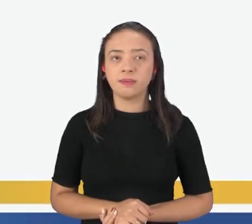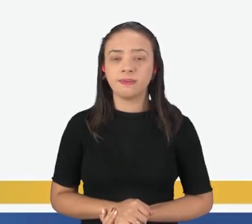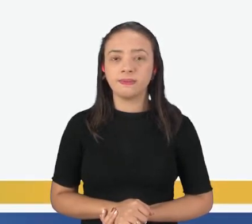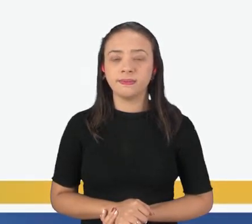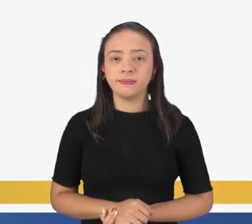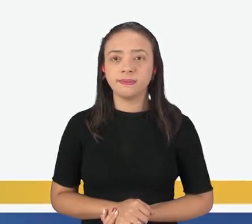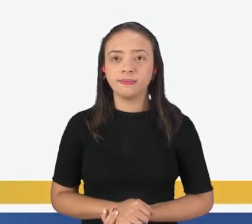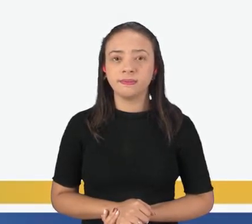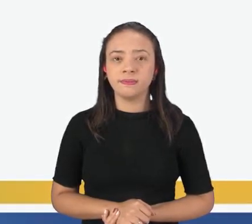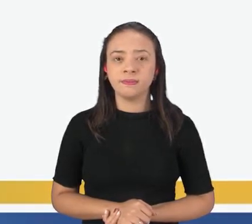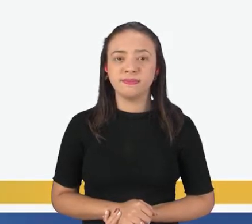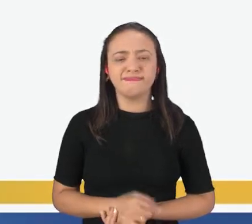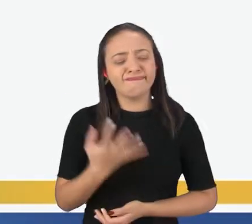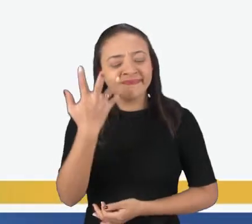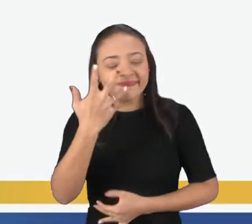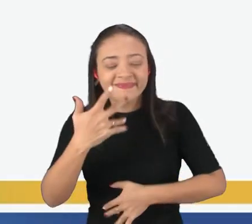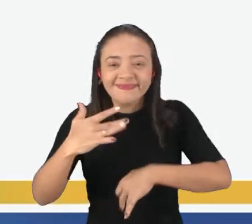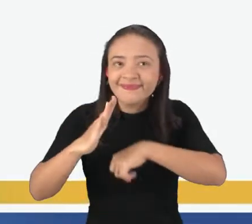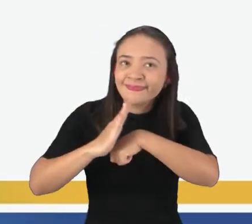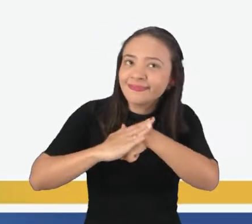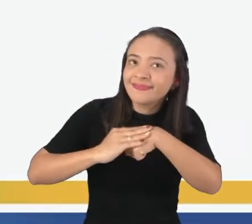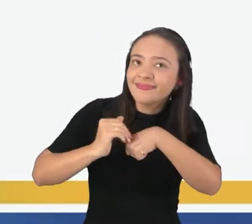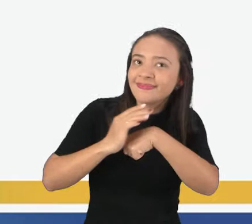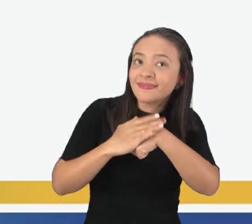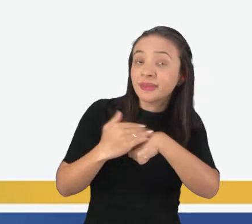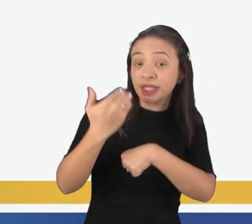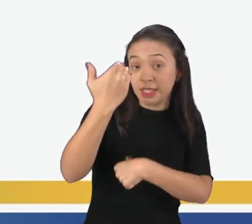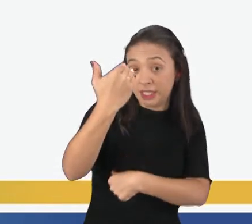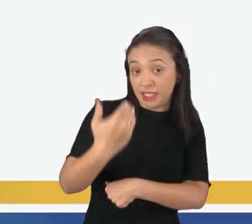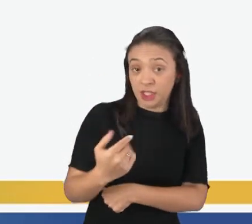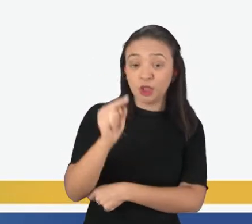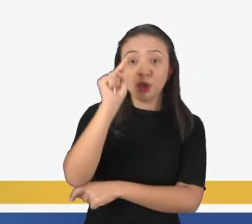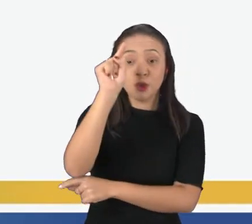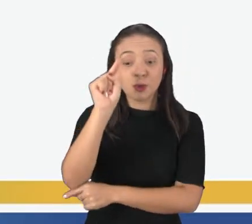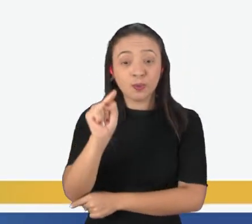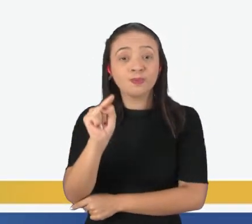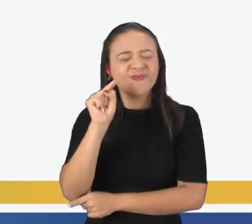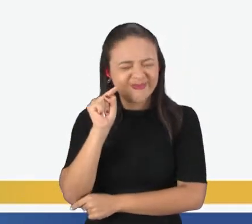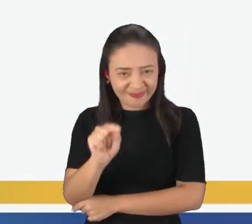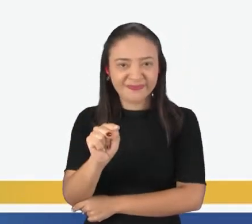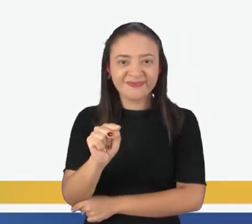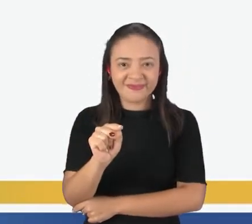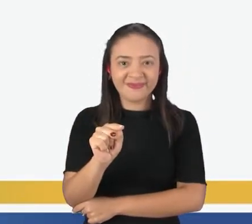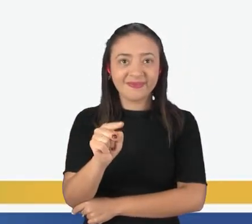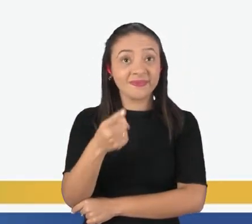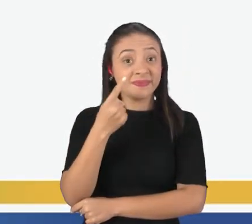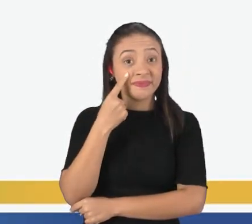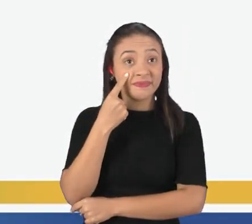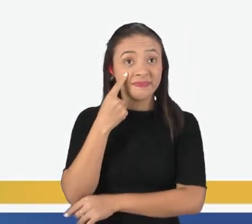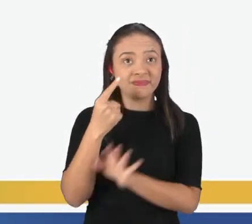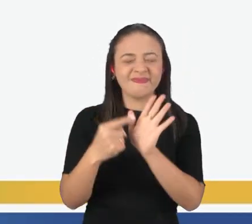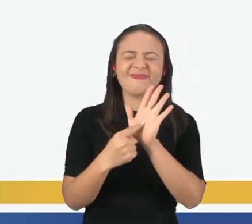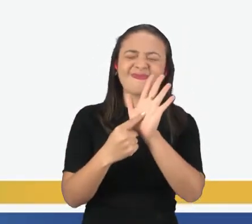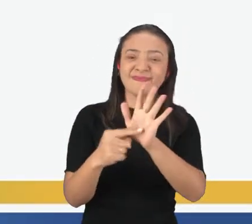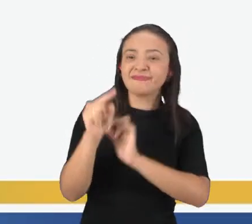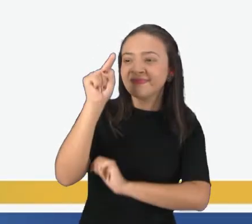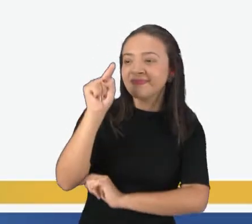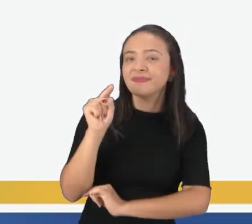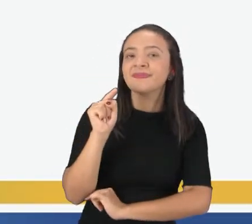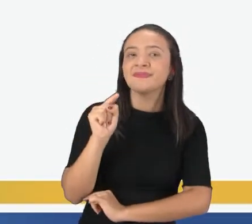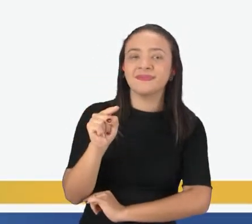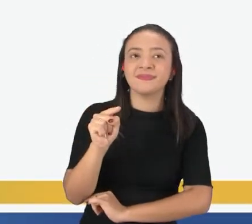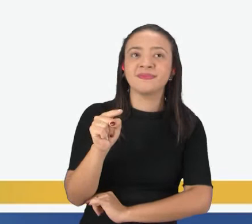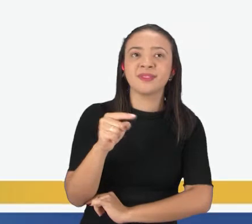Vamos pro próximo aí, olha. Queridas crianças, eu sou o ponto de exclamação. Olha ele se apresentando, o ponto de